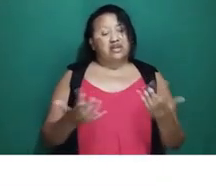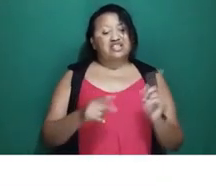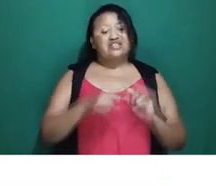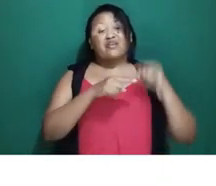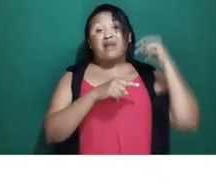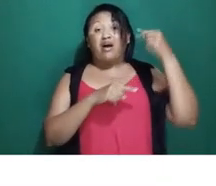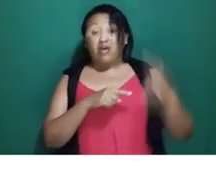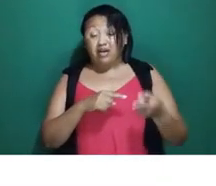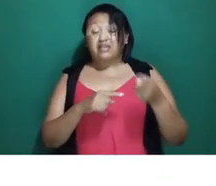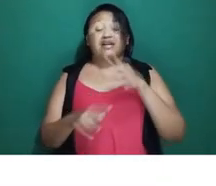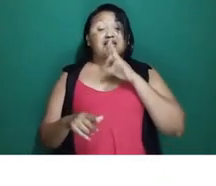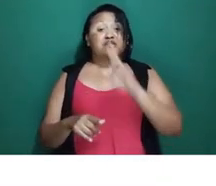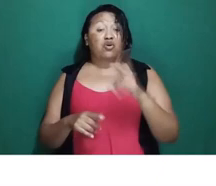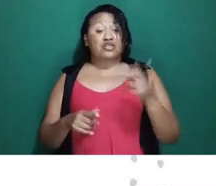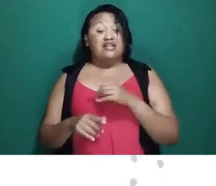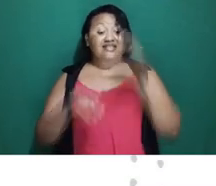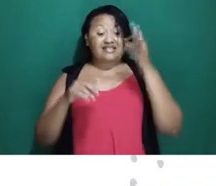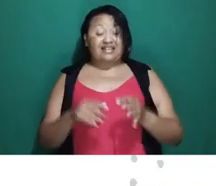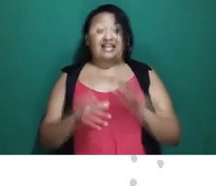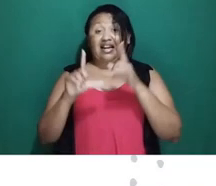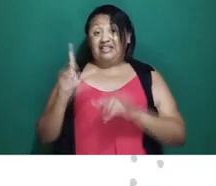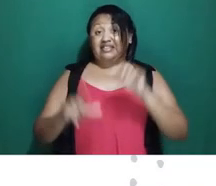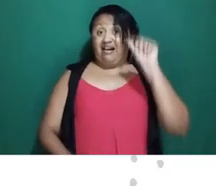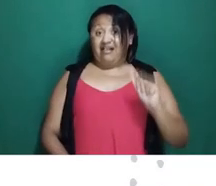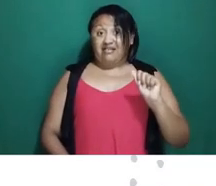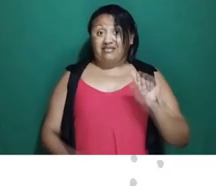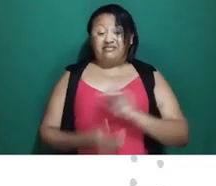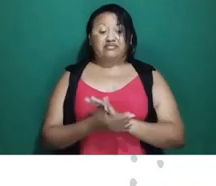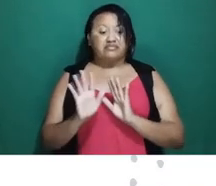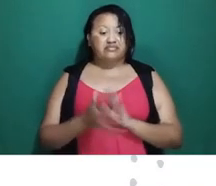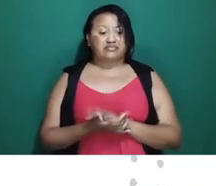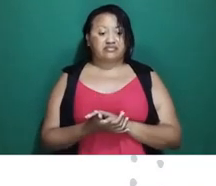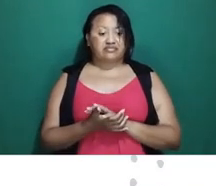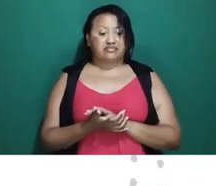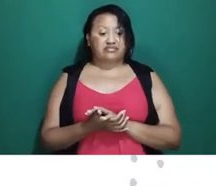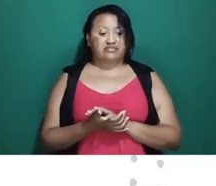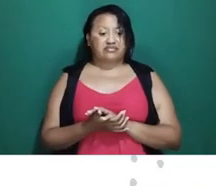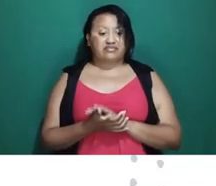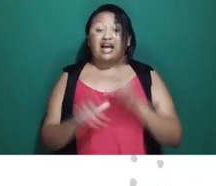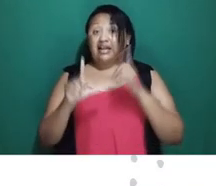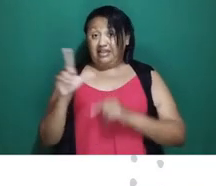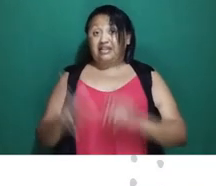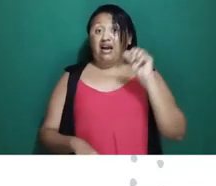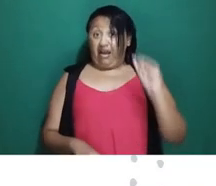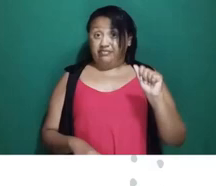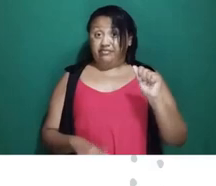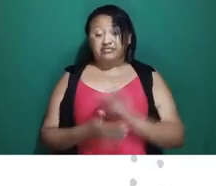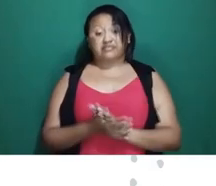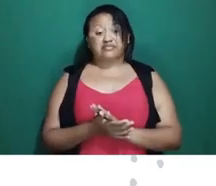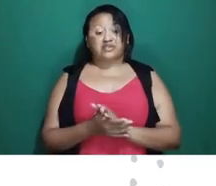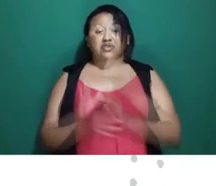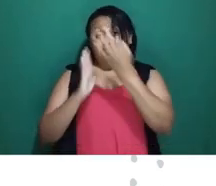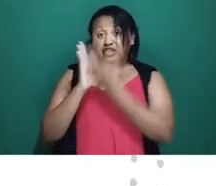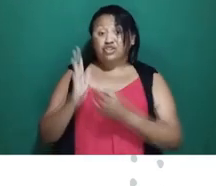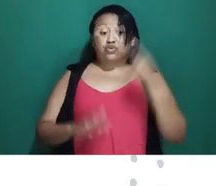já vai para alternativa correta ela tem alternativa correta é a letra A né